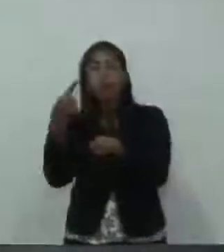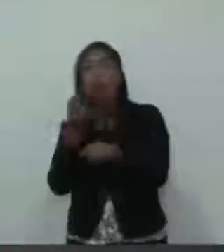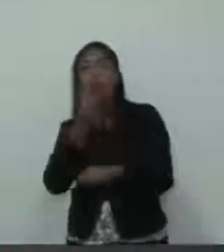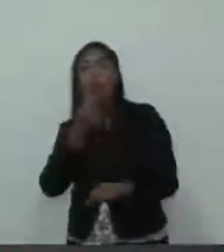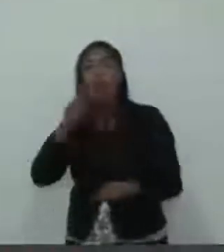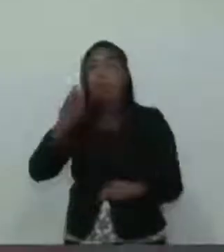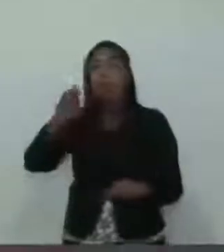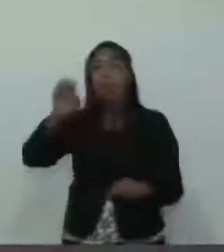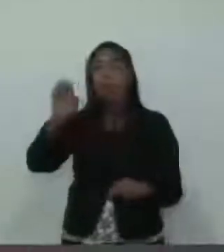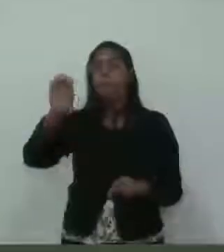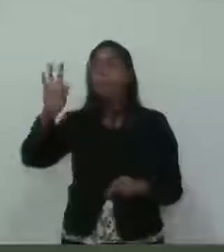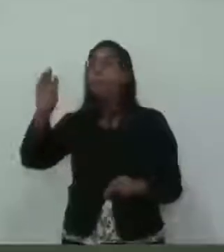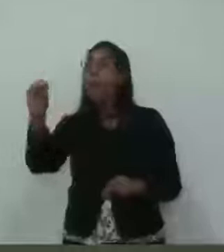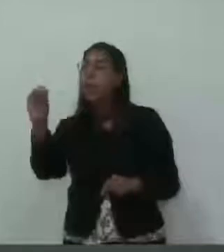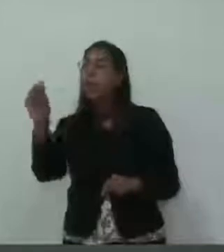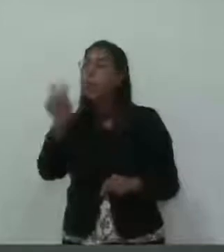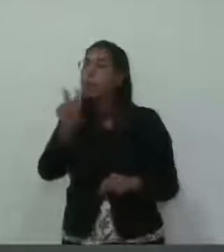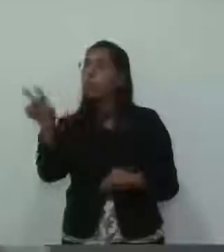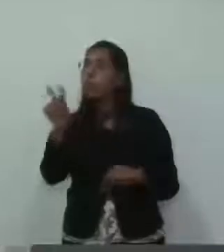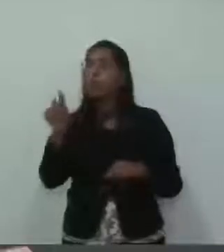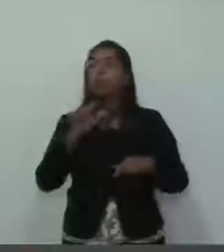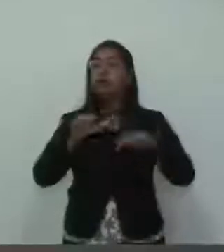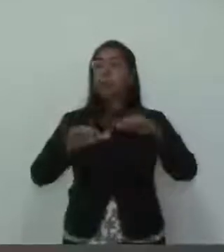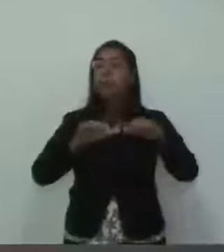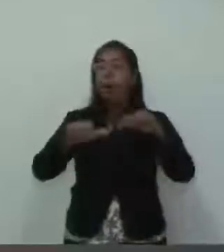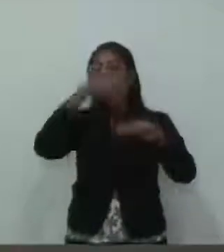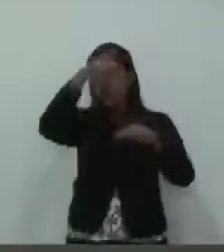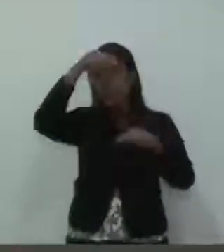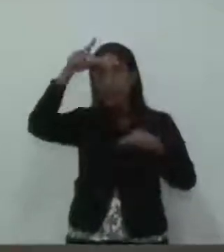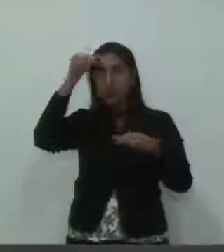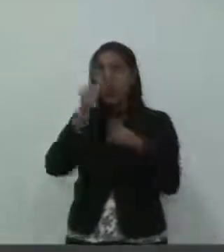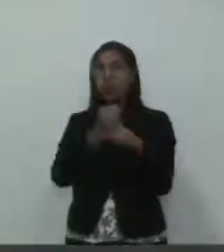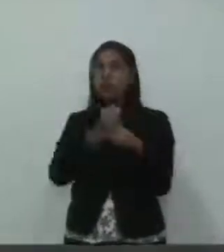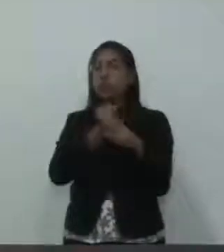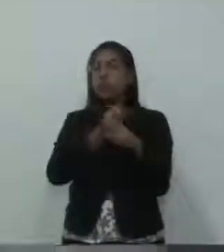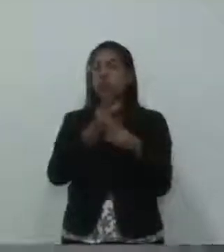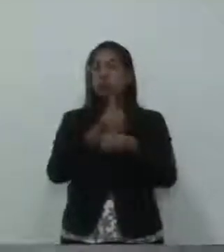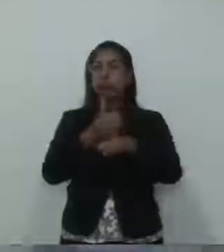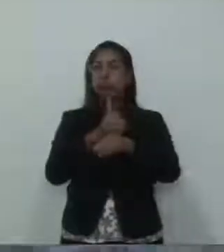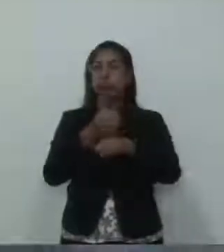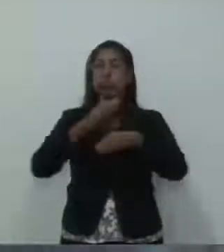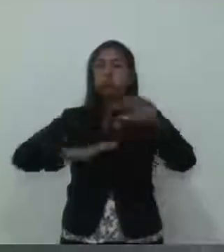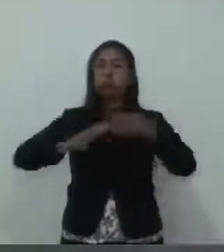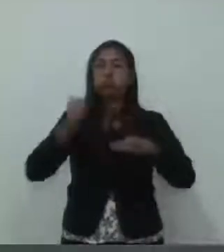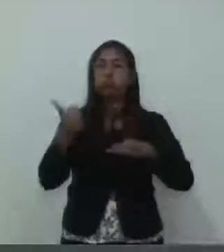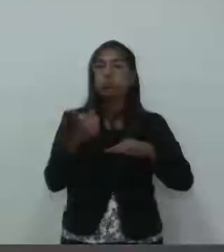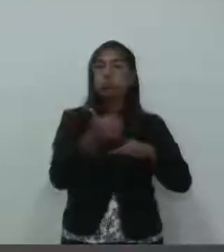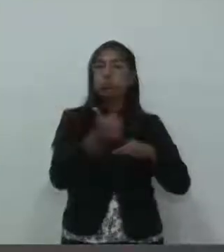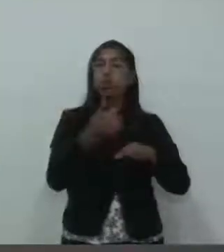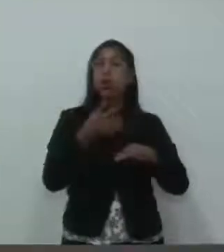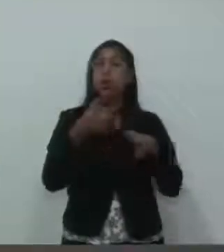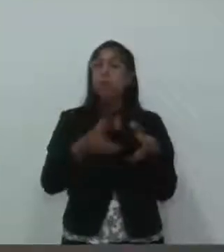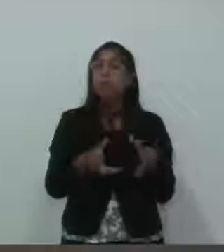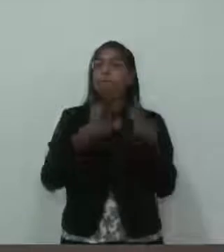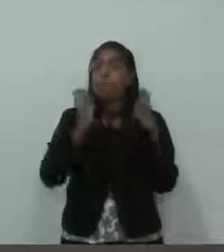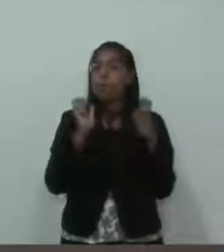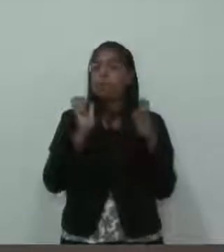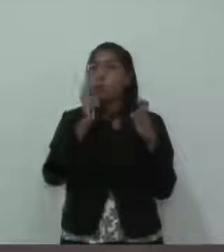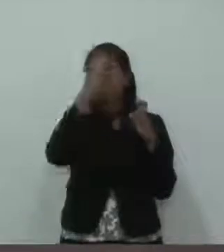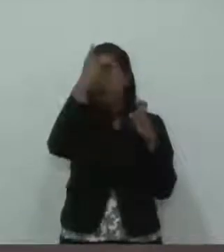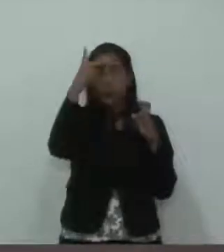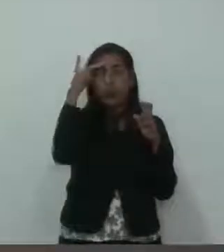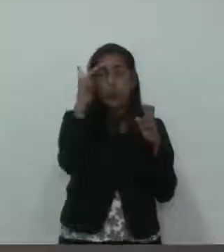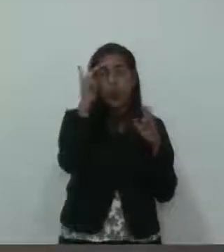a competência dos funcionários. Eu enxergo muito isso quando a gente pensa em funcionários hoje. A